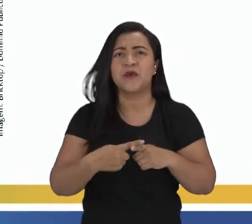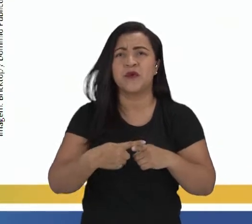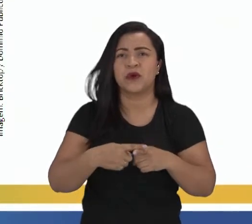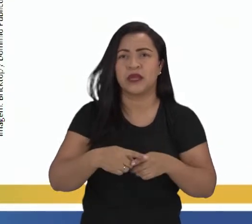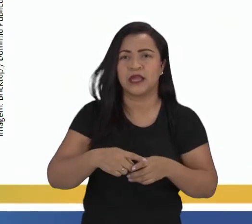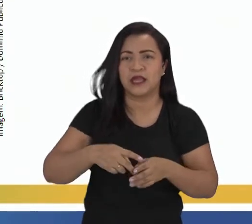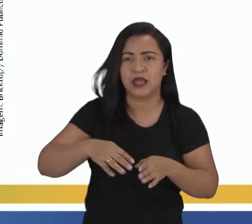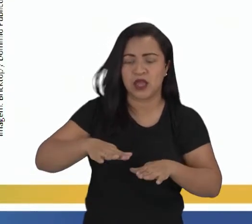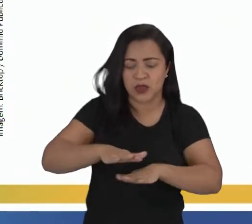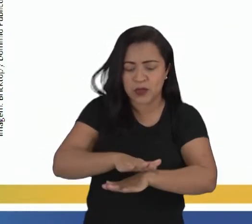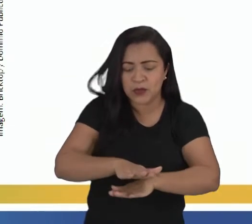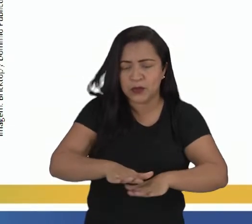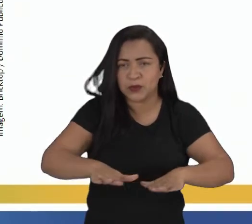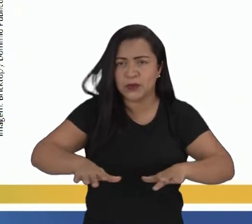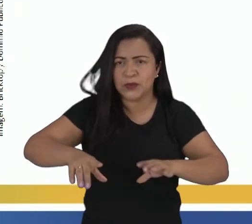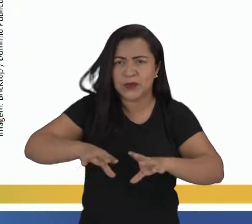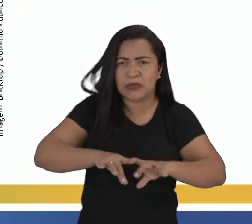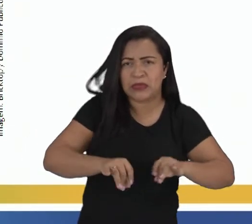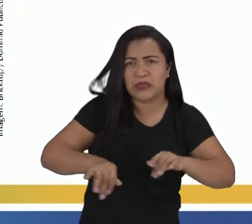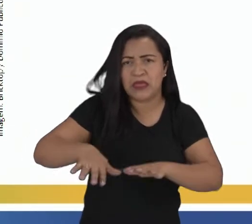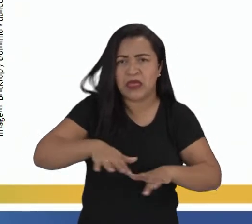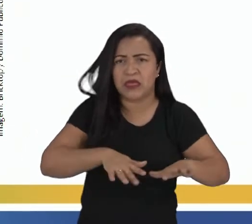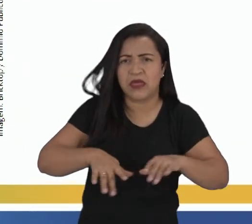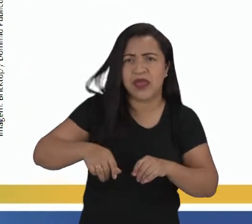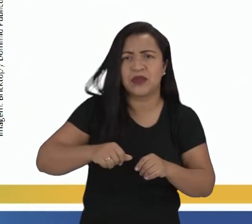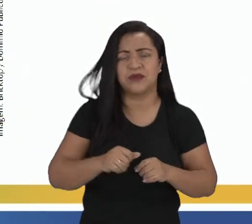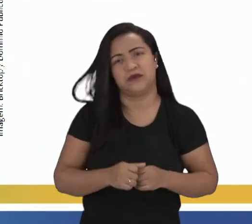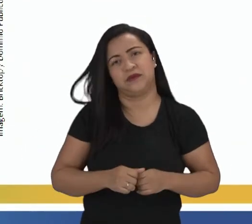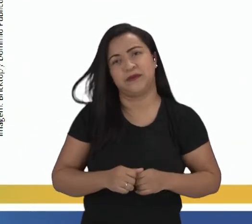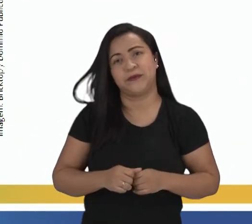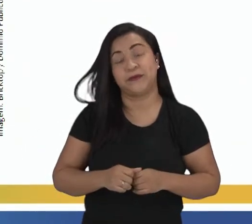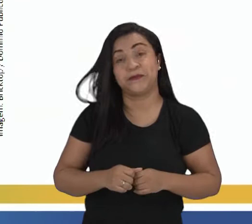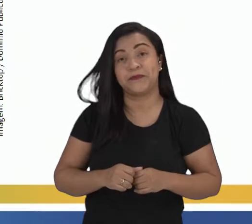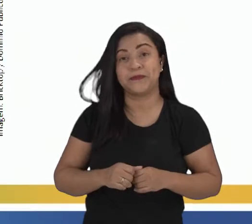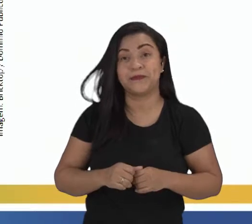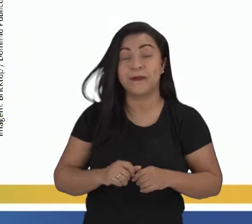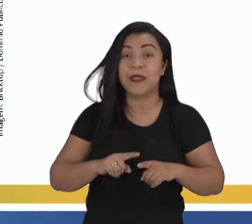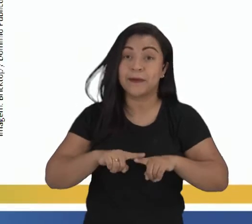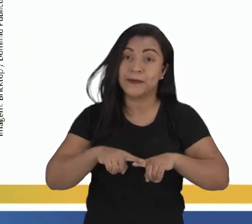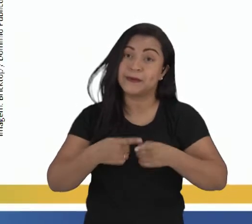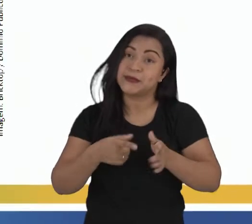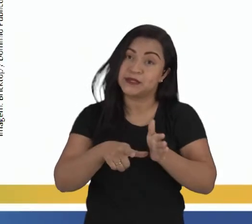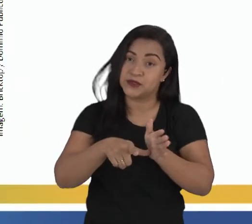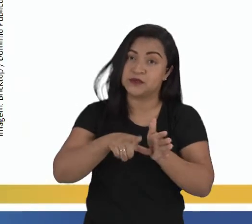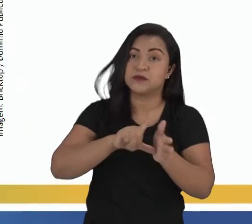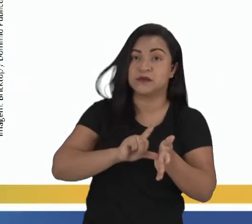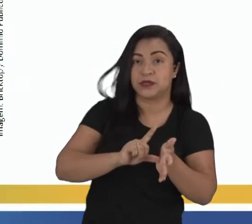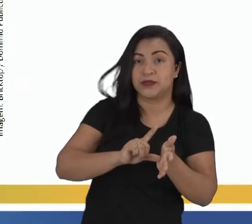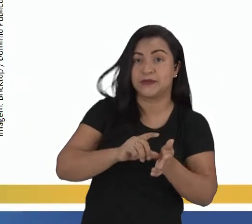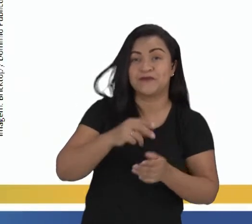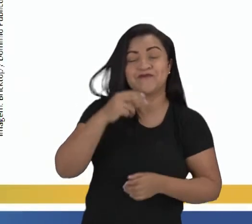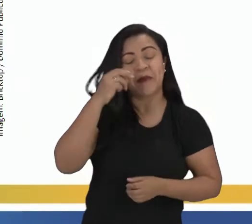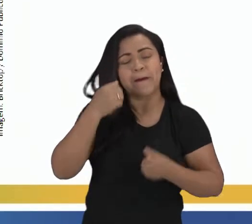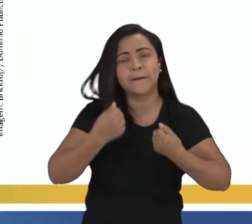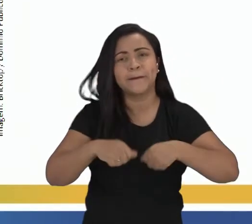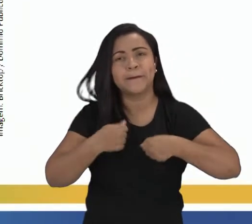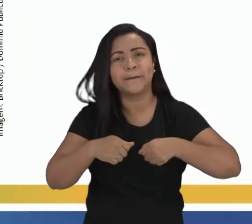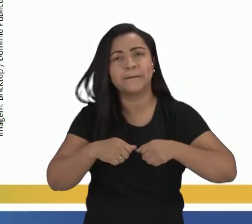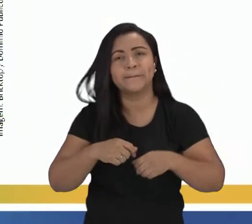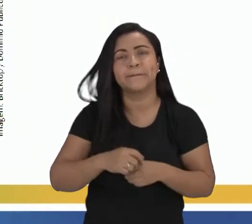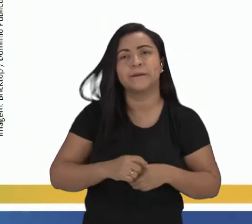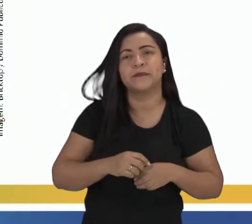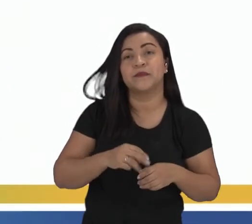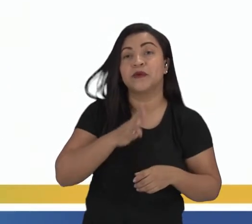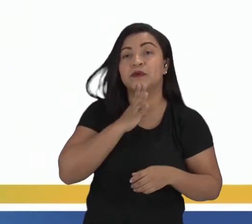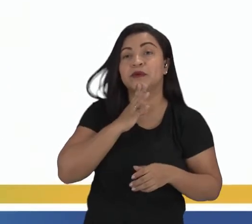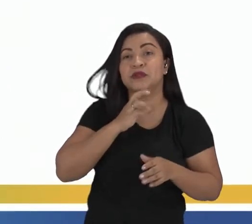pisos escorregadios? Mas, antes de responder, precisamos conhecer alguns conceitos fundamentais da física.